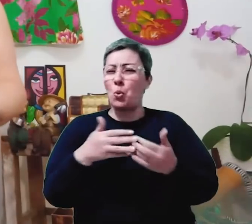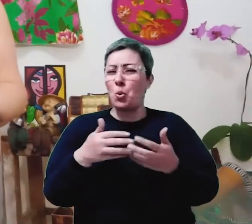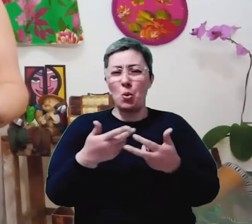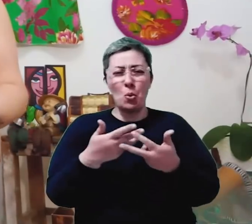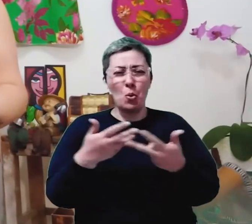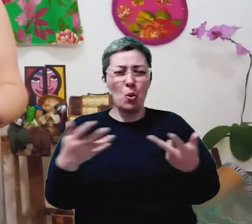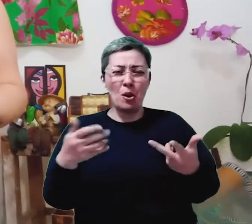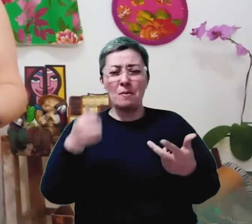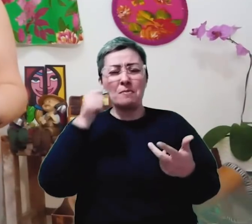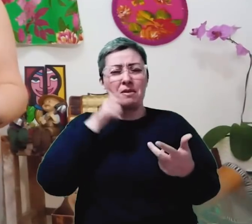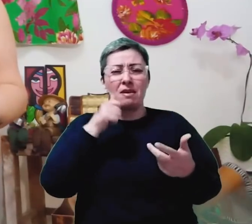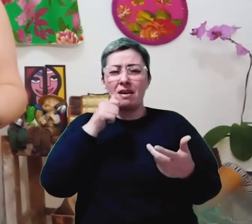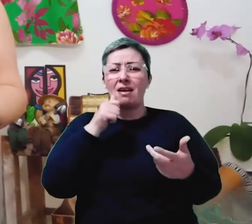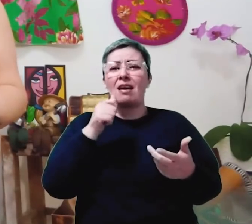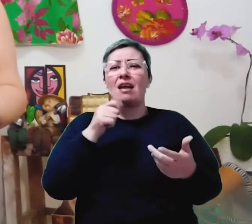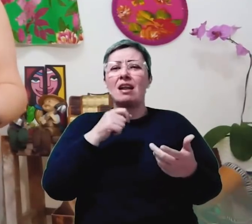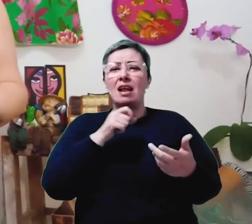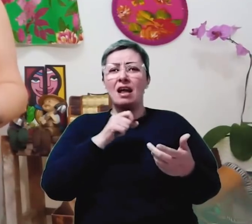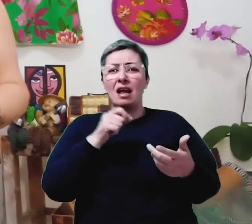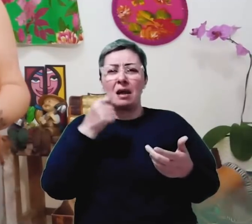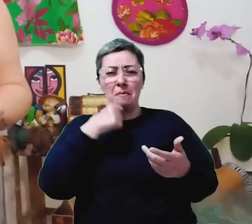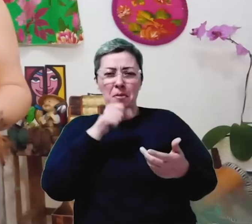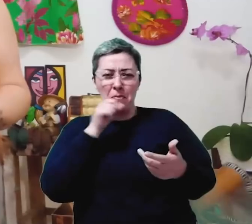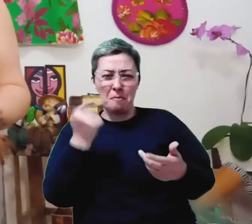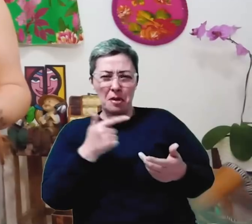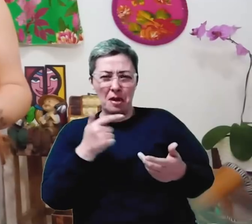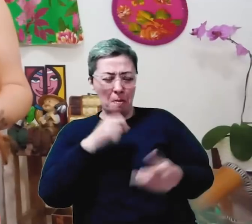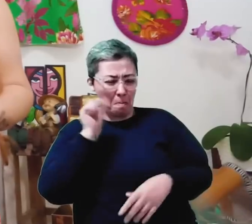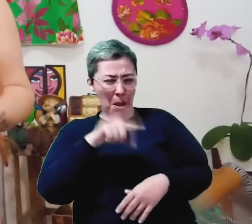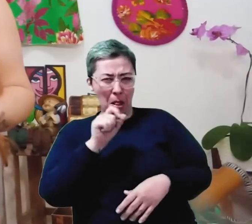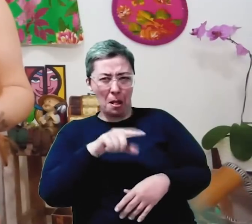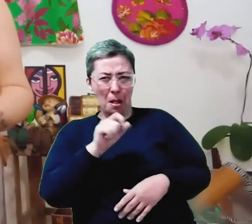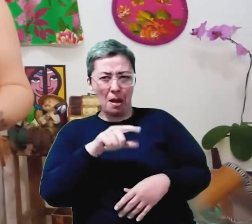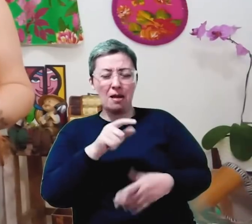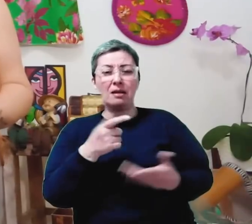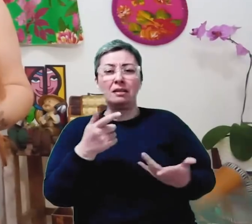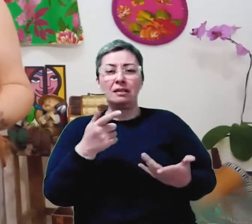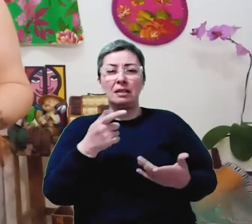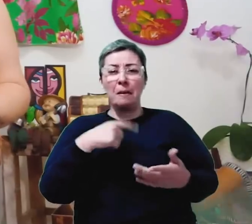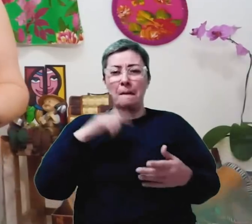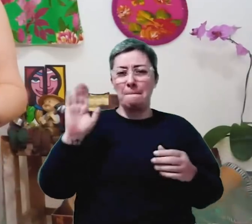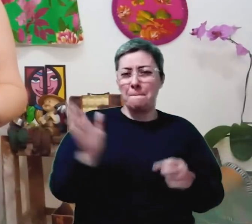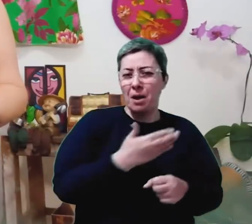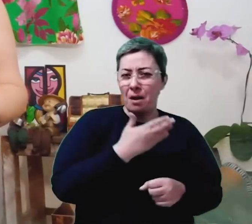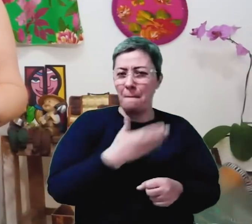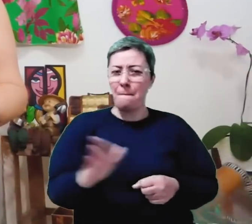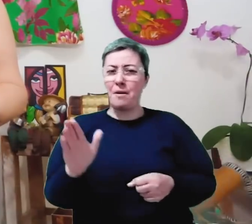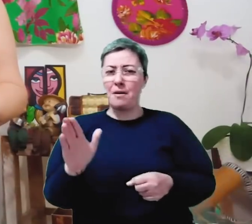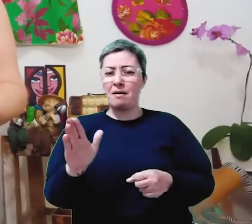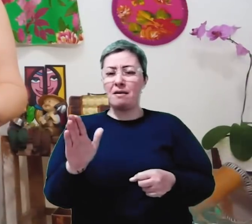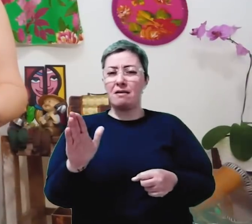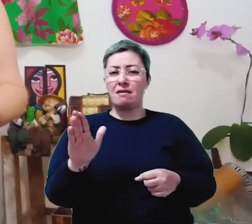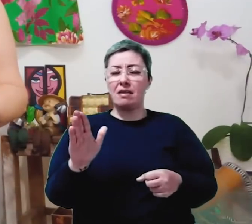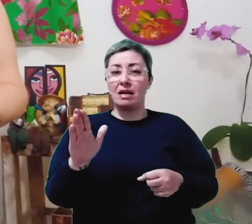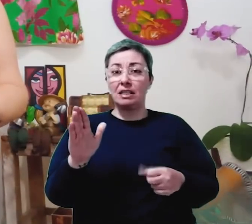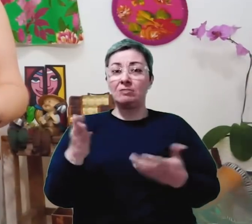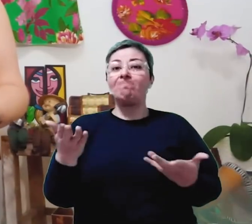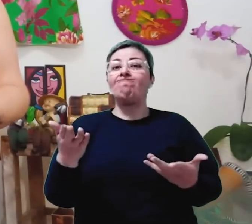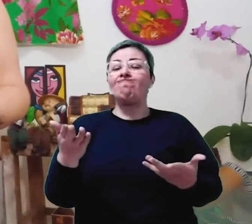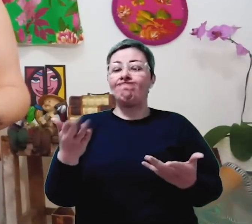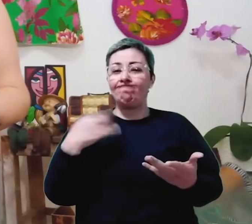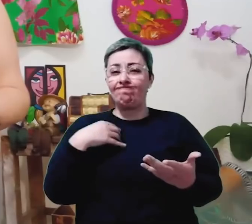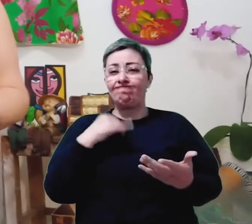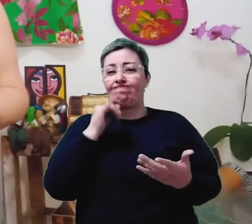que a menina fazia, a madrasta brigava e a madrasta batia. Isso